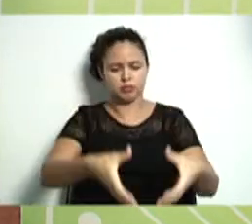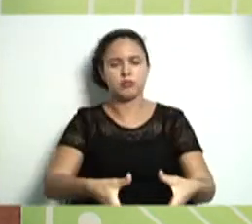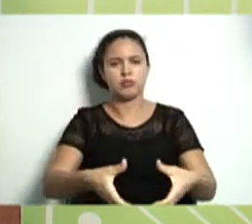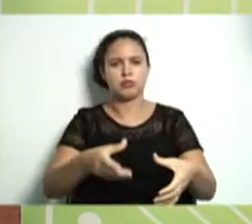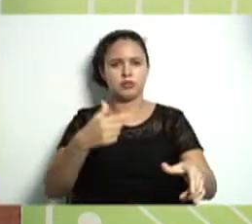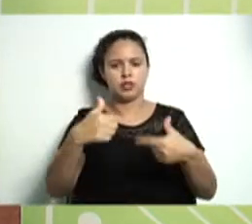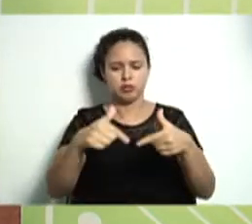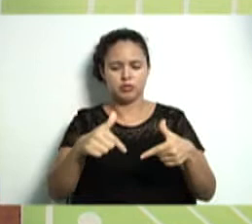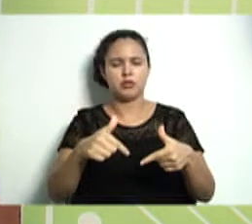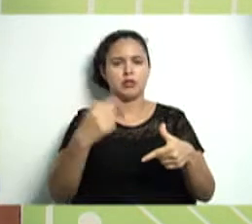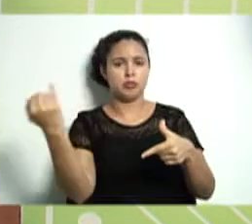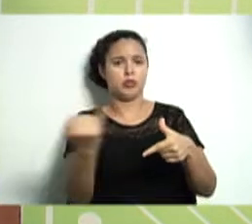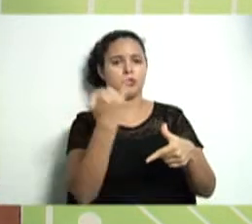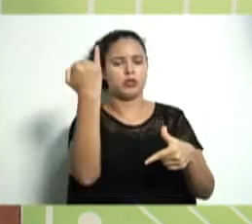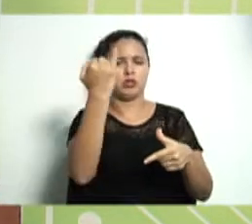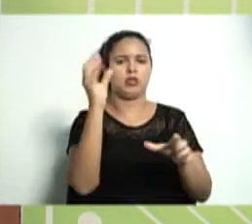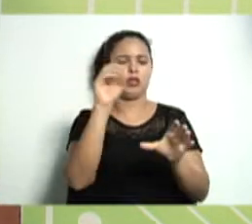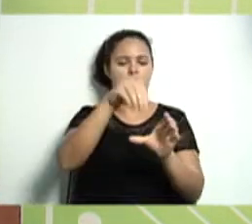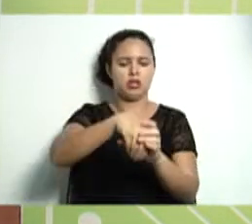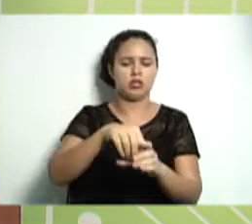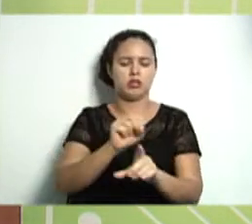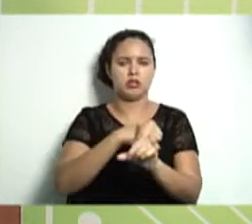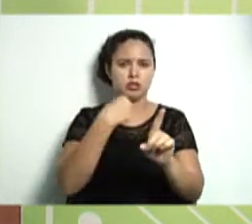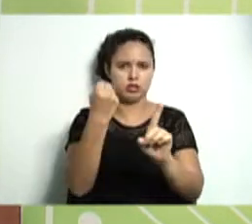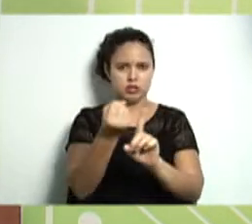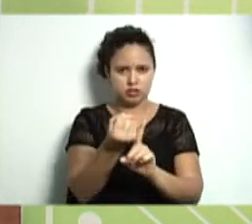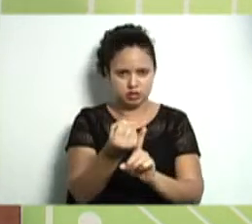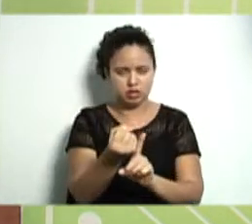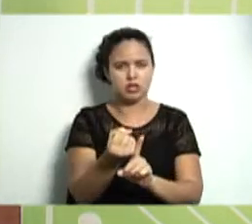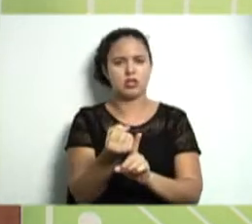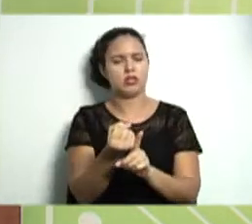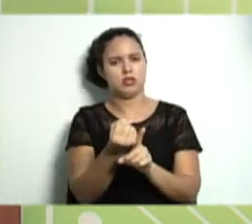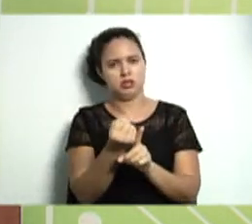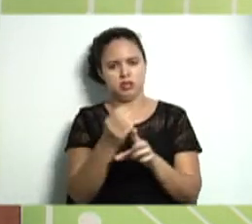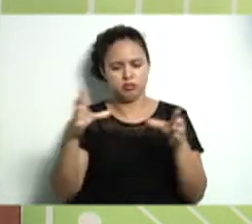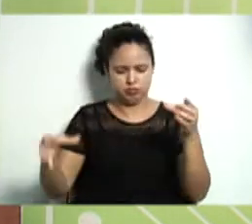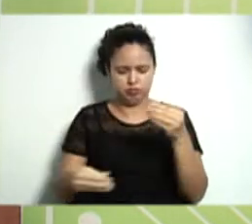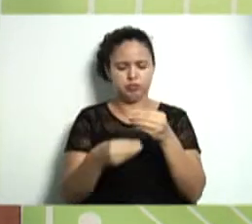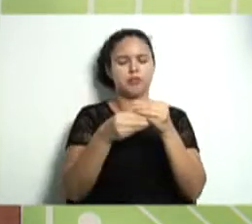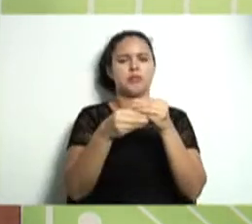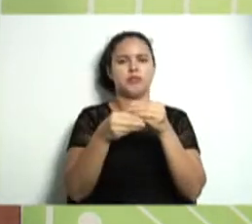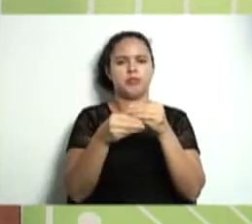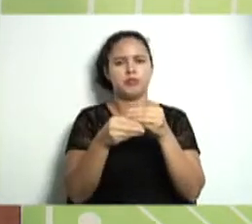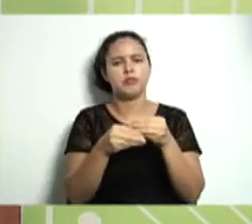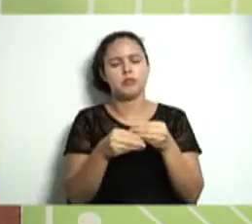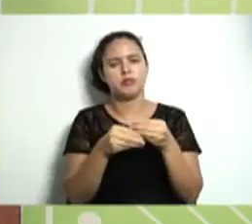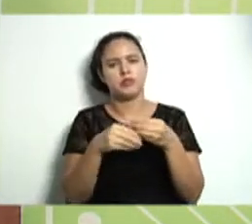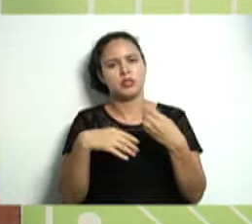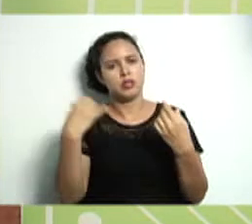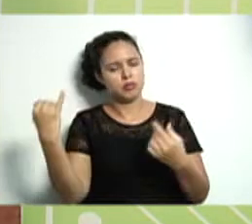sociedade capitalista. O trabalho assalariado agrega esse valor.